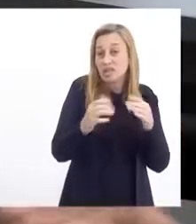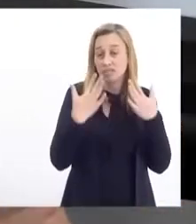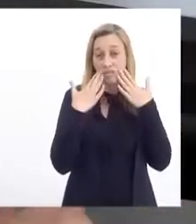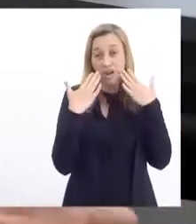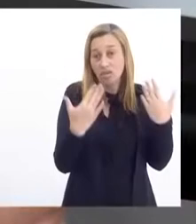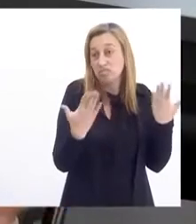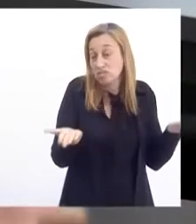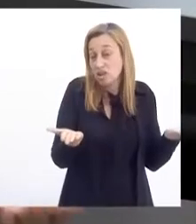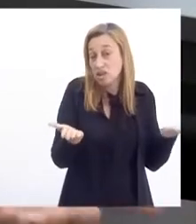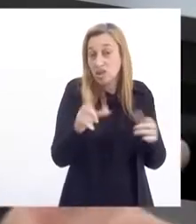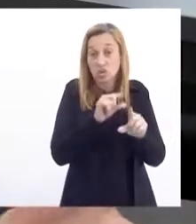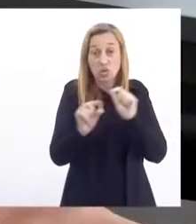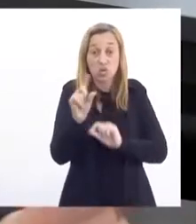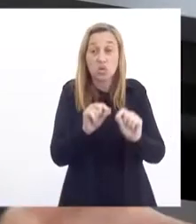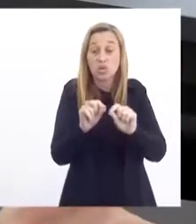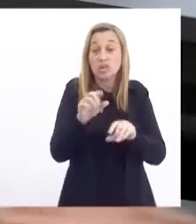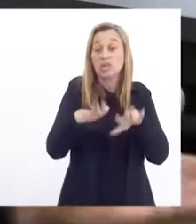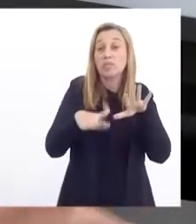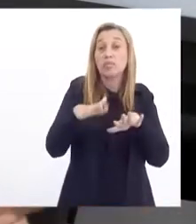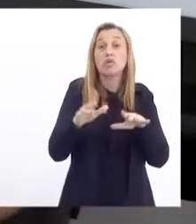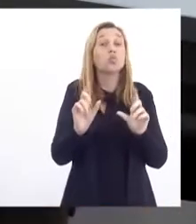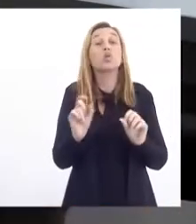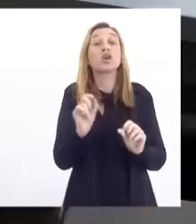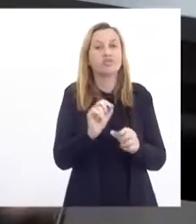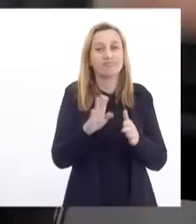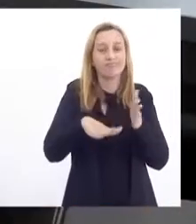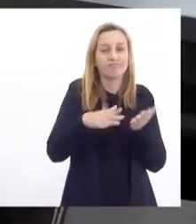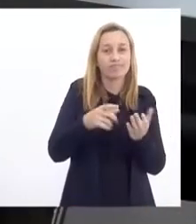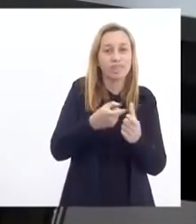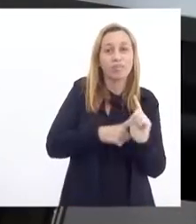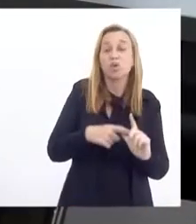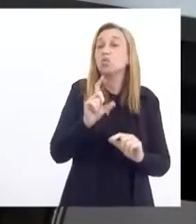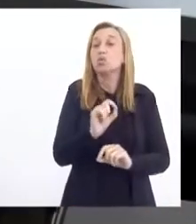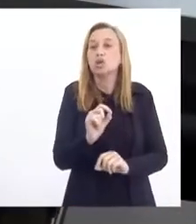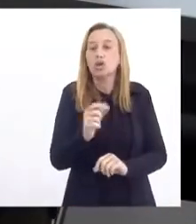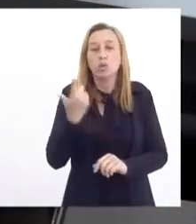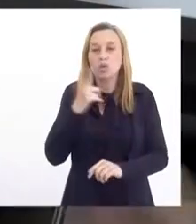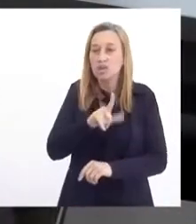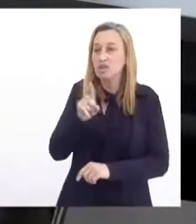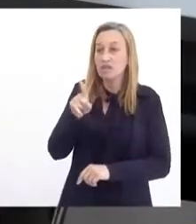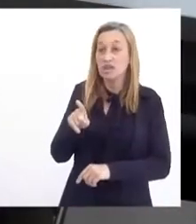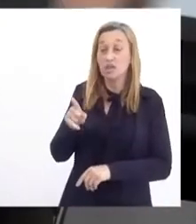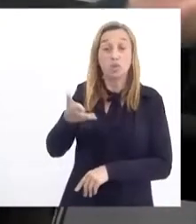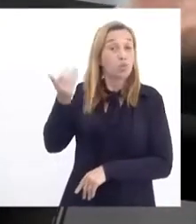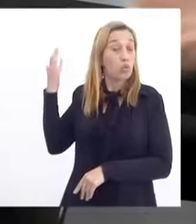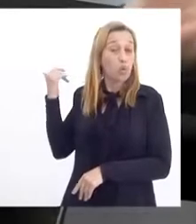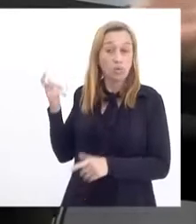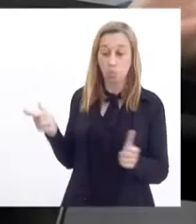As nossas decisões dependem de que espaço. A gente conseguia fazer lá com espaço curto, o que tem